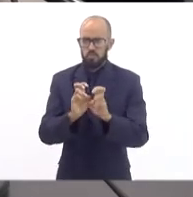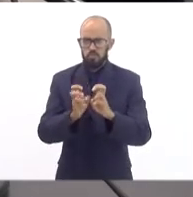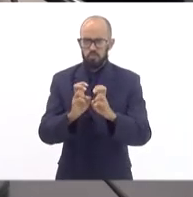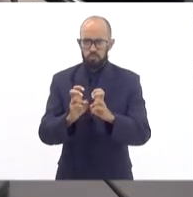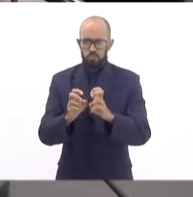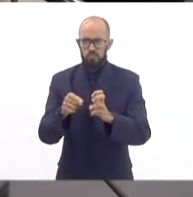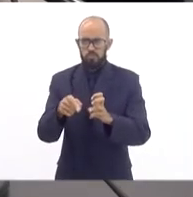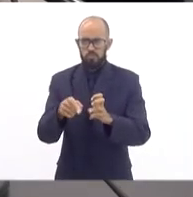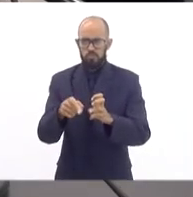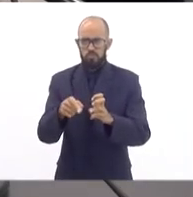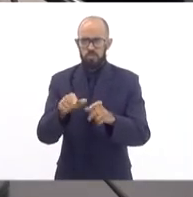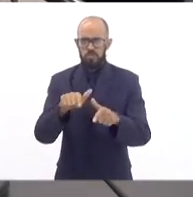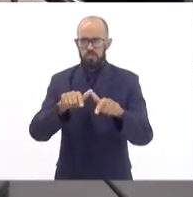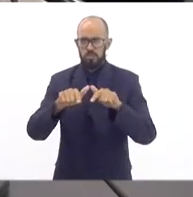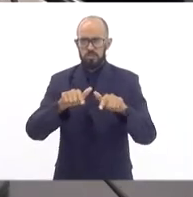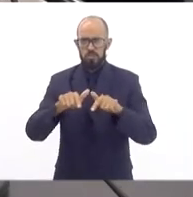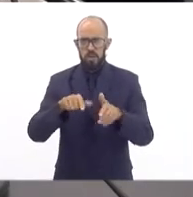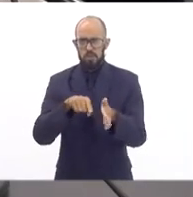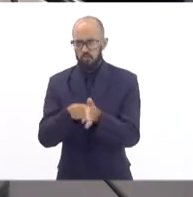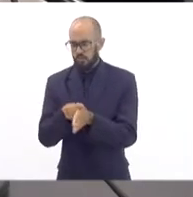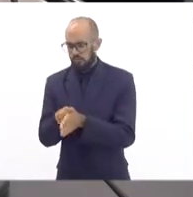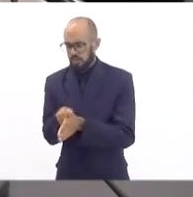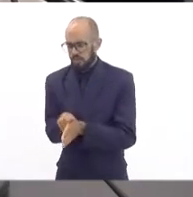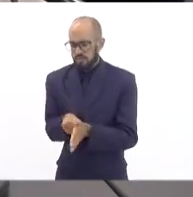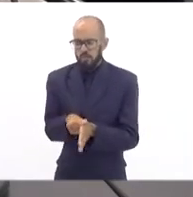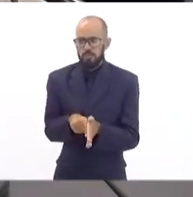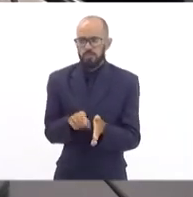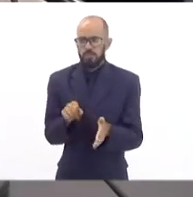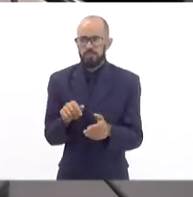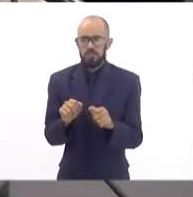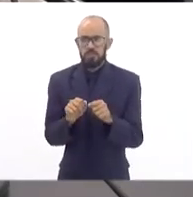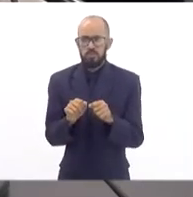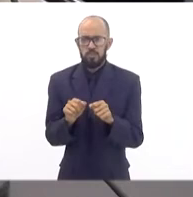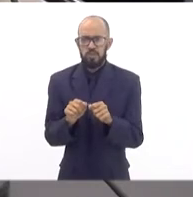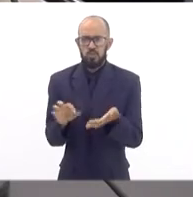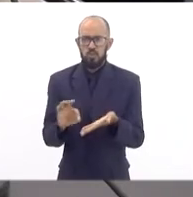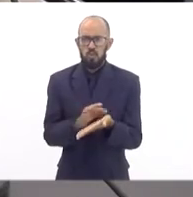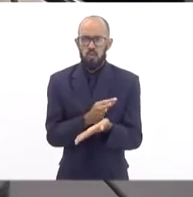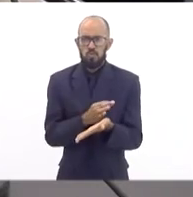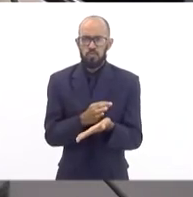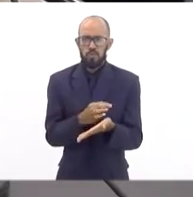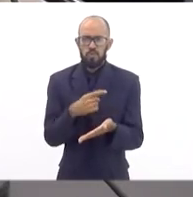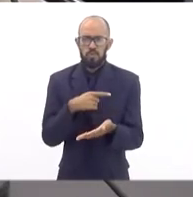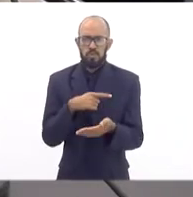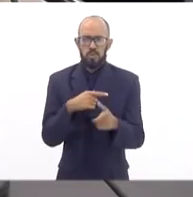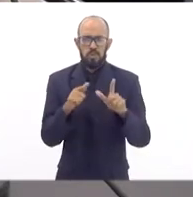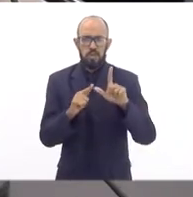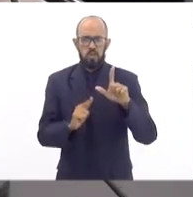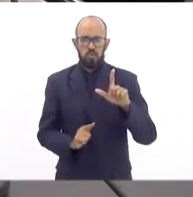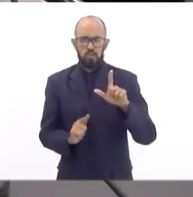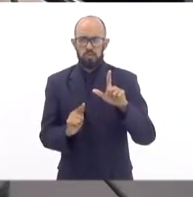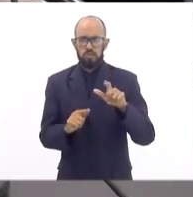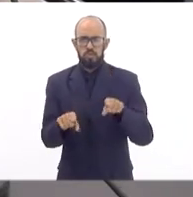esse trabalho de fiscalização, de inspeção física, é feito num convênio que tem entre a Central Logística vinculada e a própria Getransp.